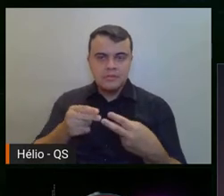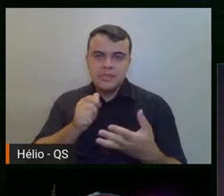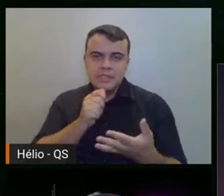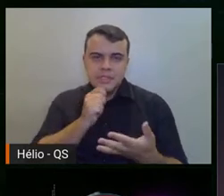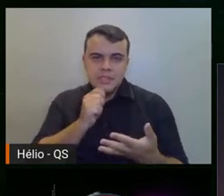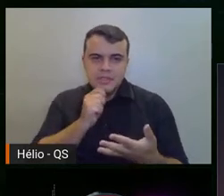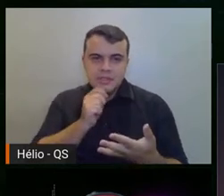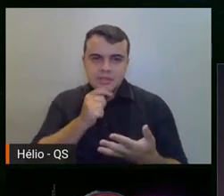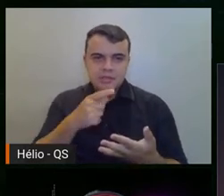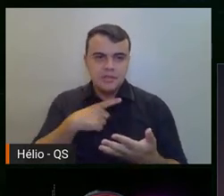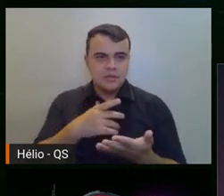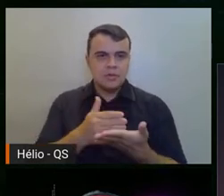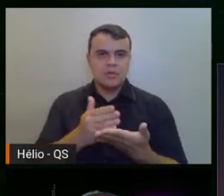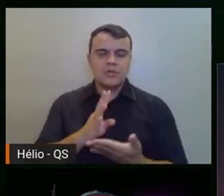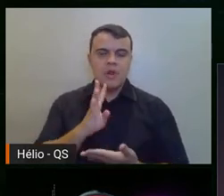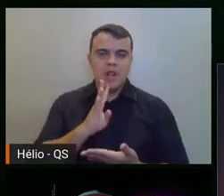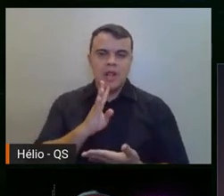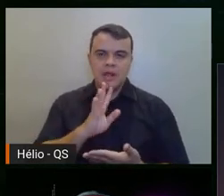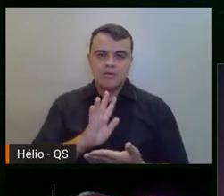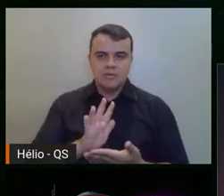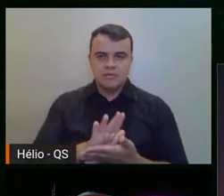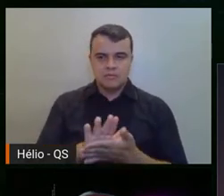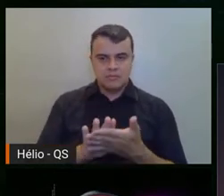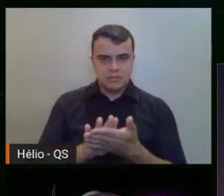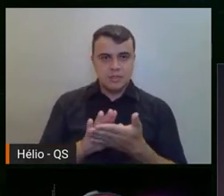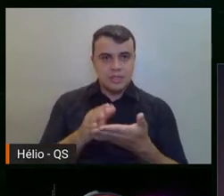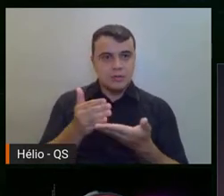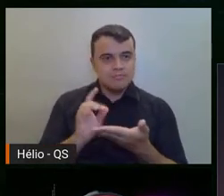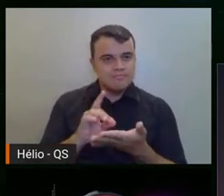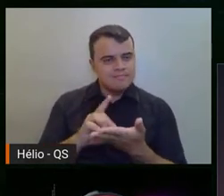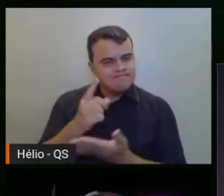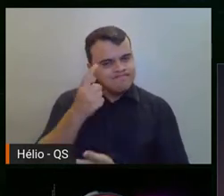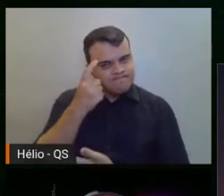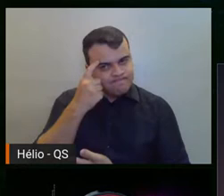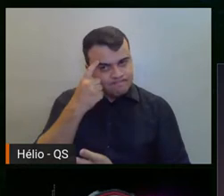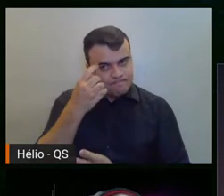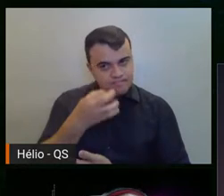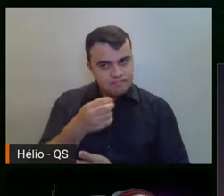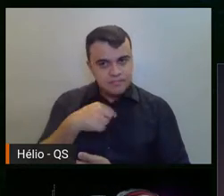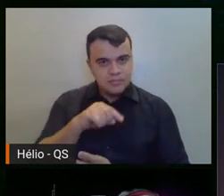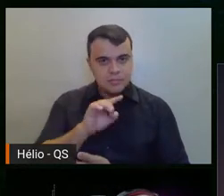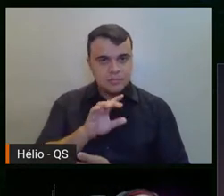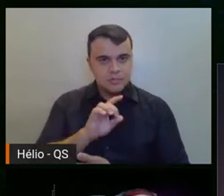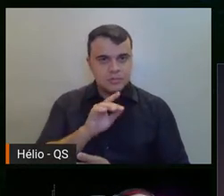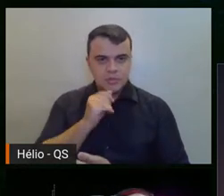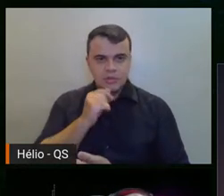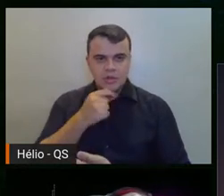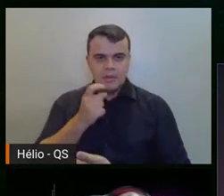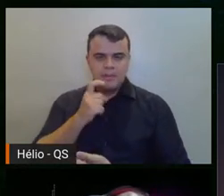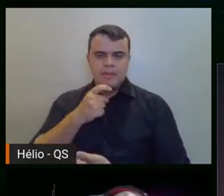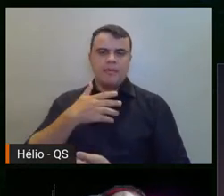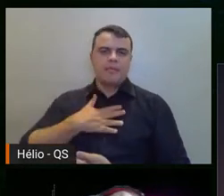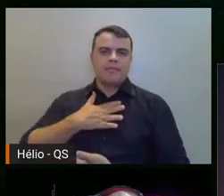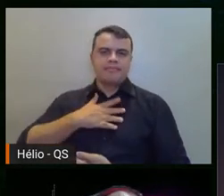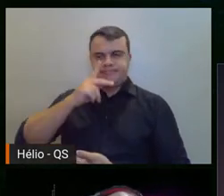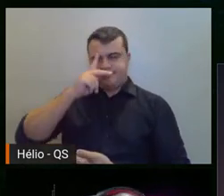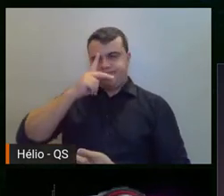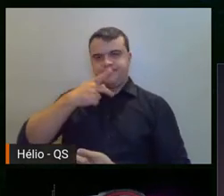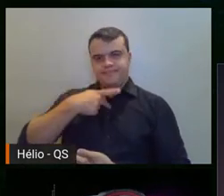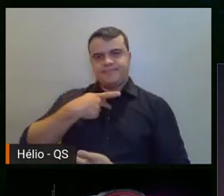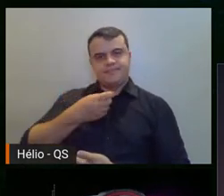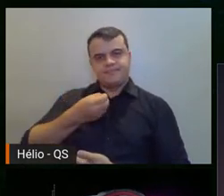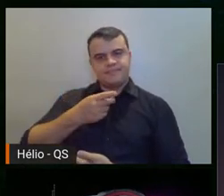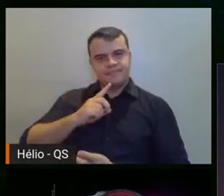não se posicionou legal aqui Tecnicamente Então realmente pensa nisso né Vocês não vão estar enganando ninguém vão estar enganando vocês mesmos né e